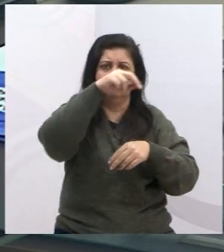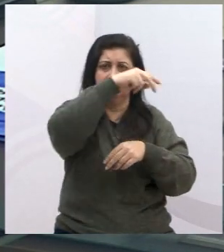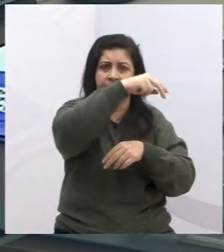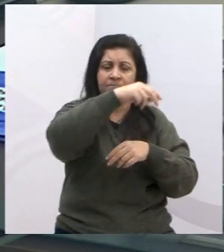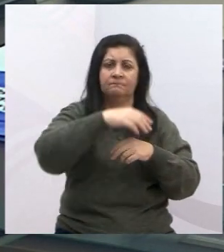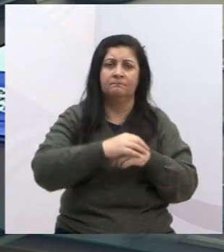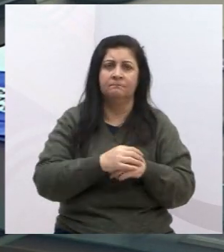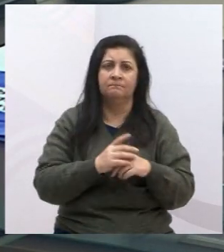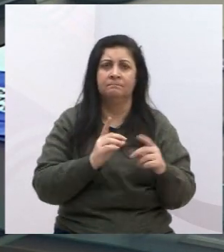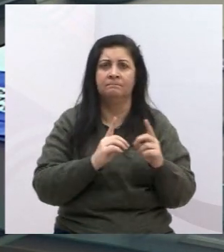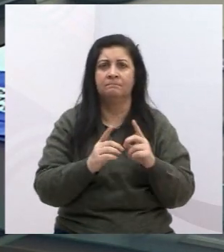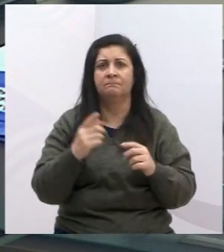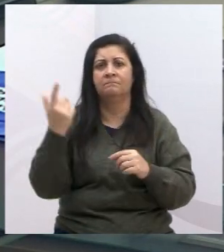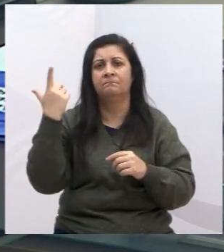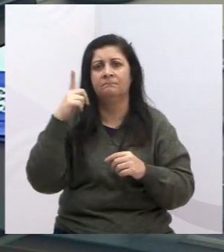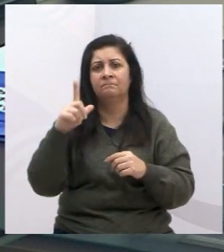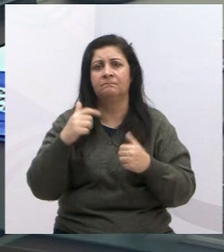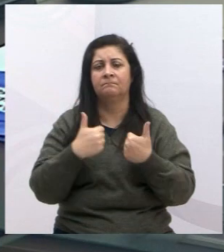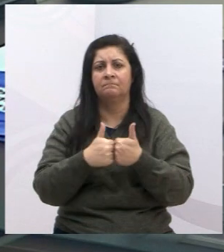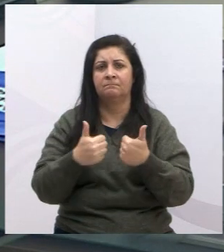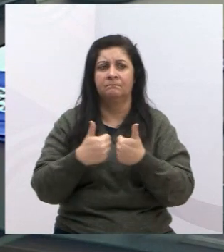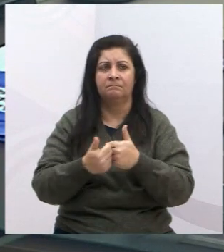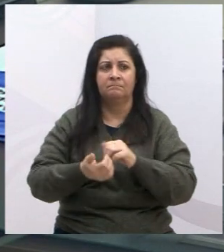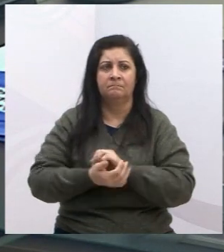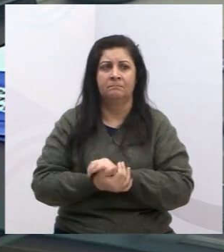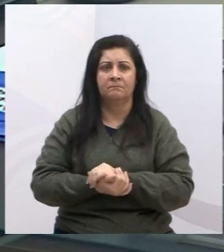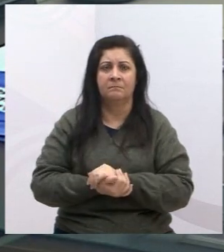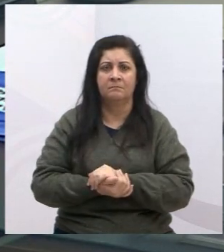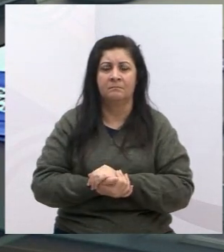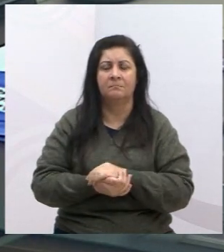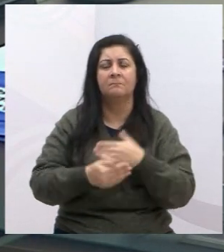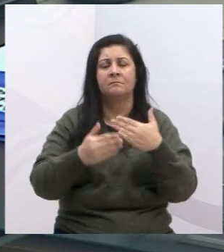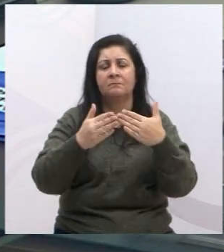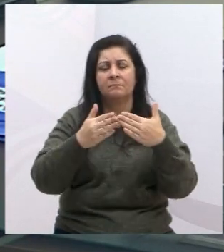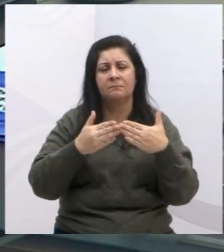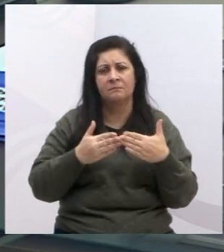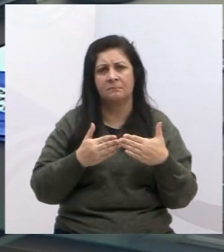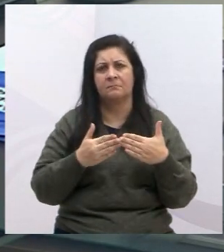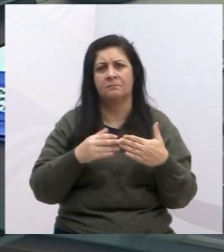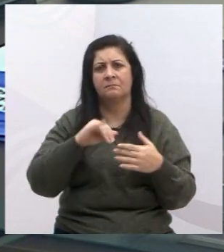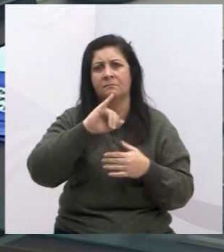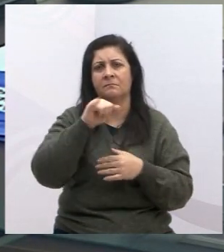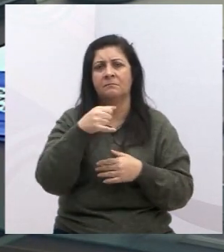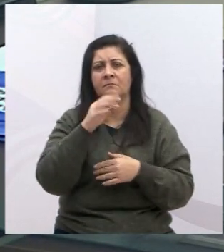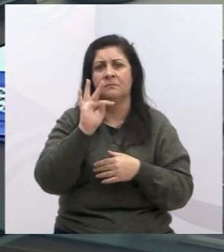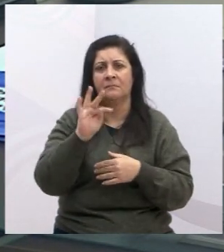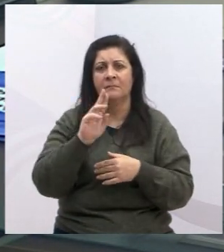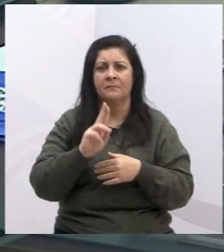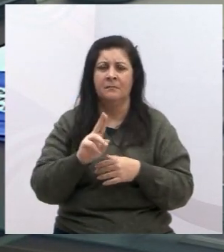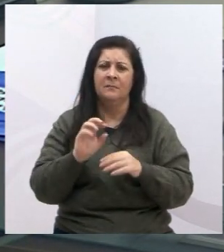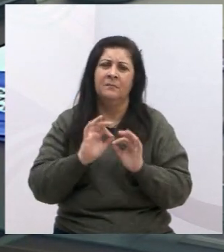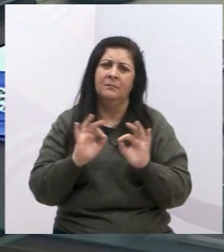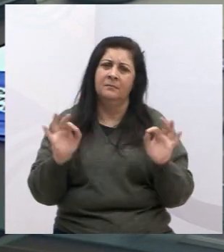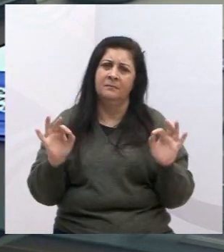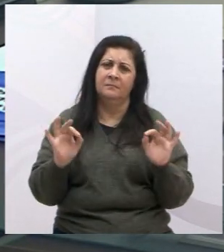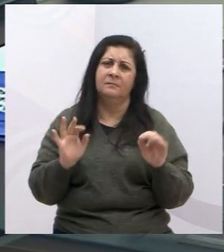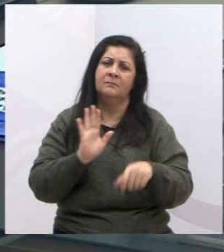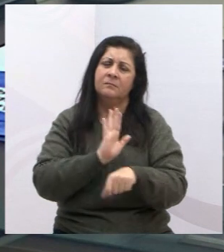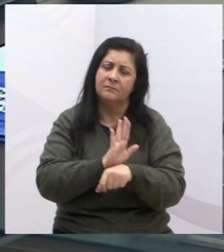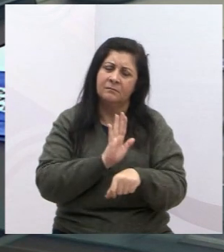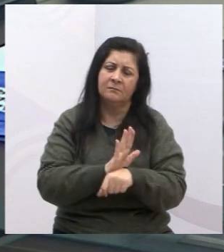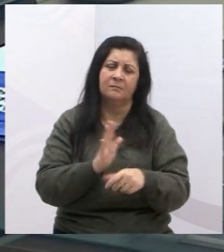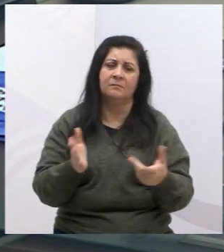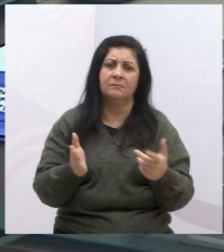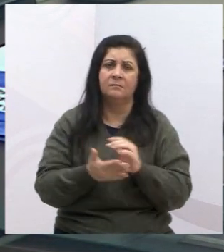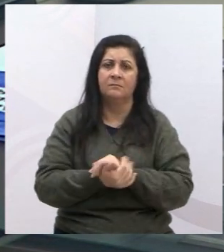na Dutra, para eles virem no ônibus. Então, peço de favor para a JTU que atende esse